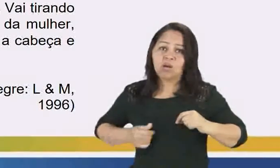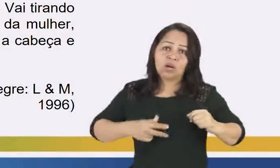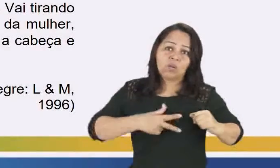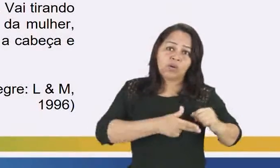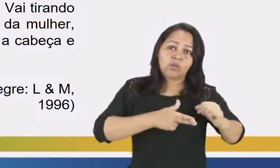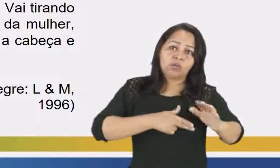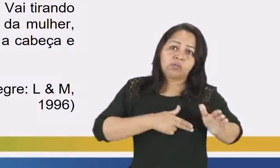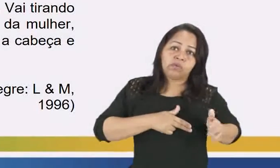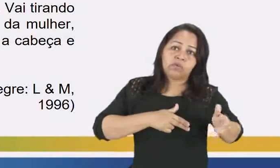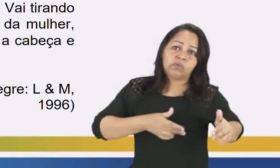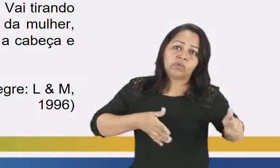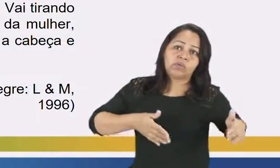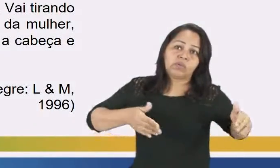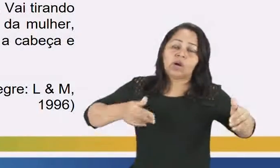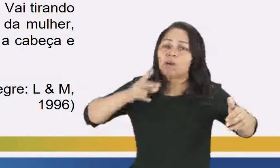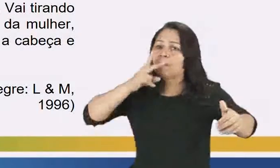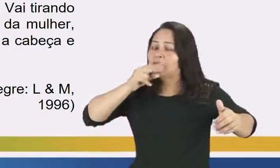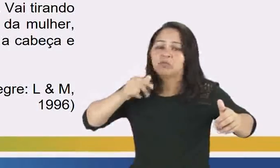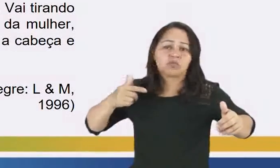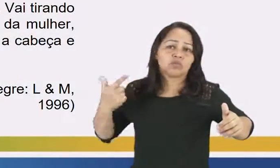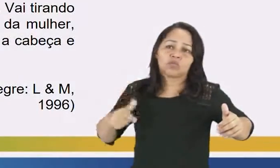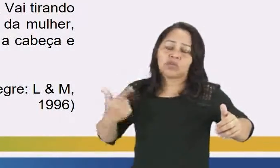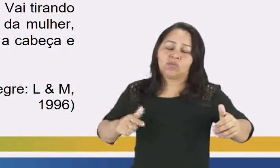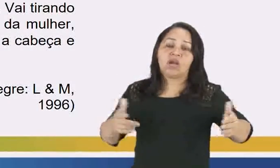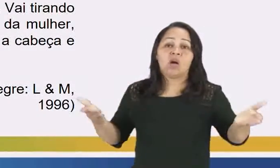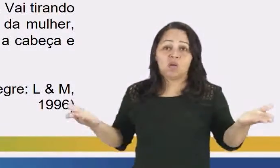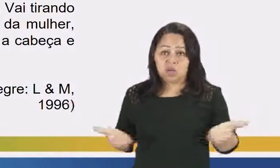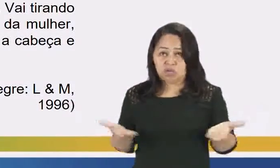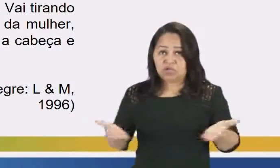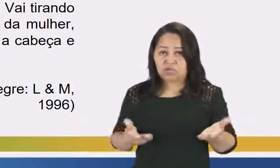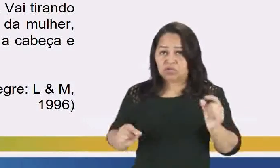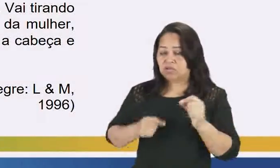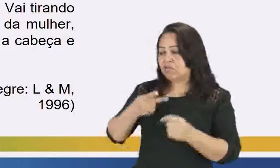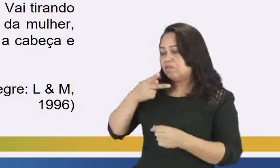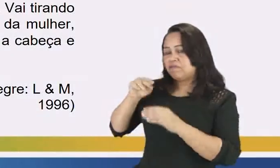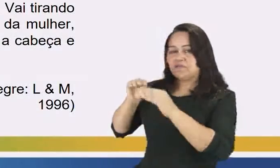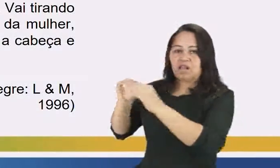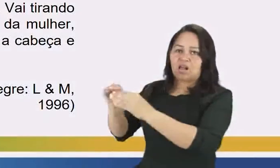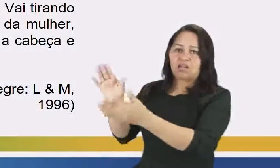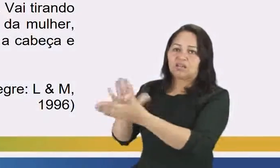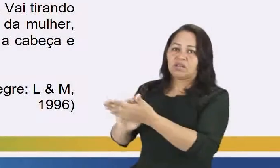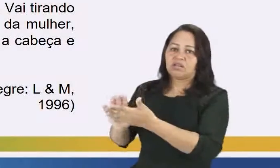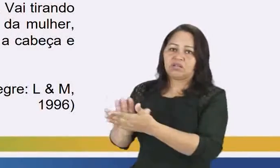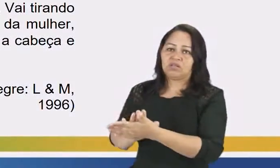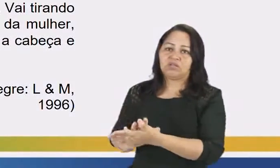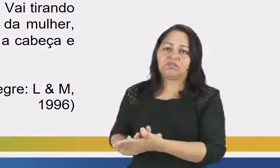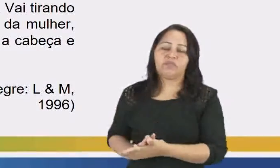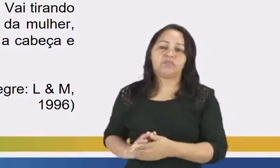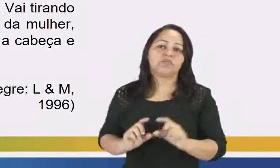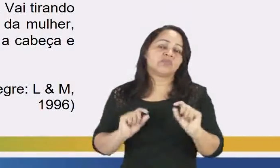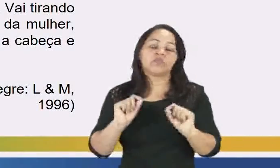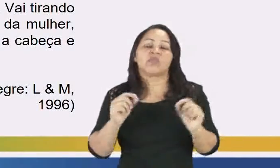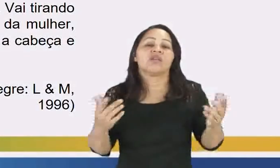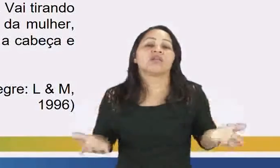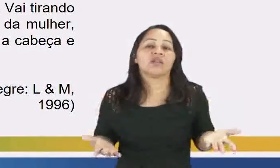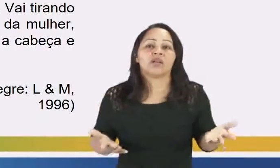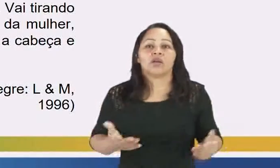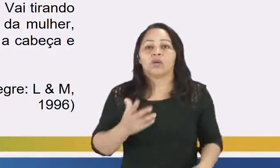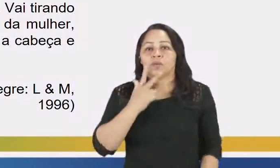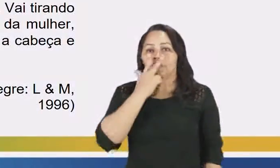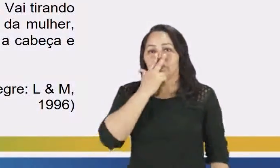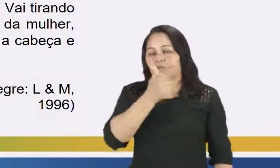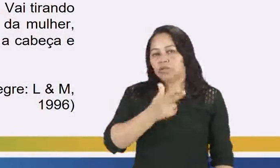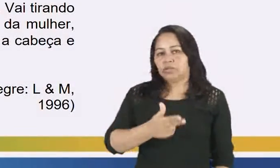quer contar alguma coisa da mulher, o Norberto nem olha na sua direção. Faz um meneio de lado